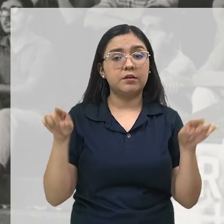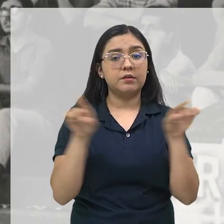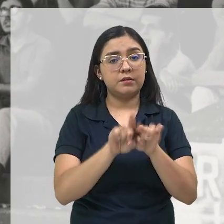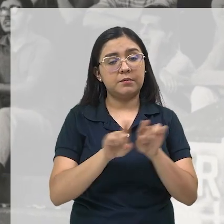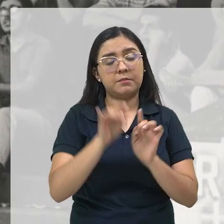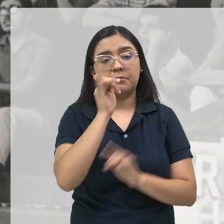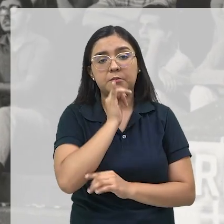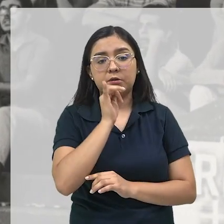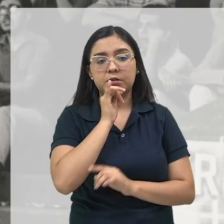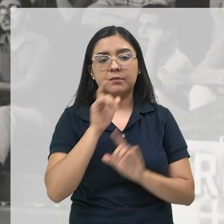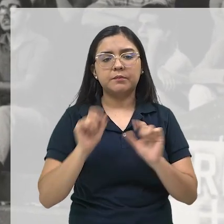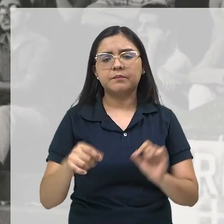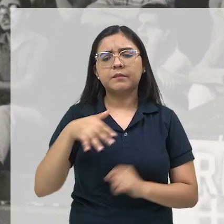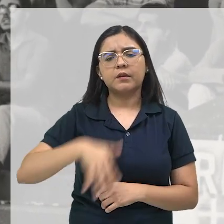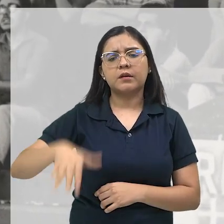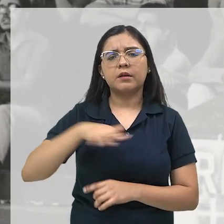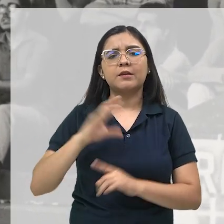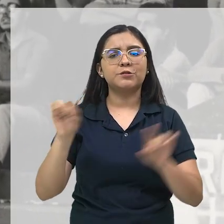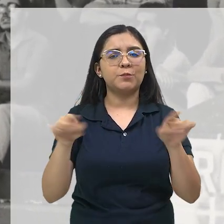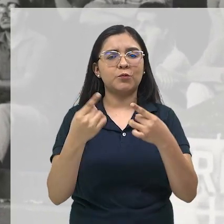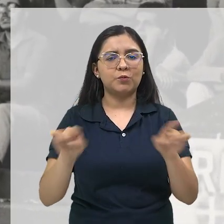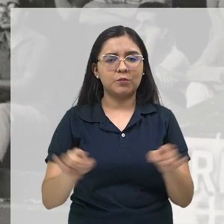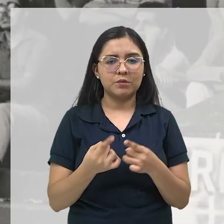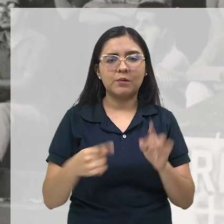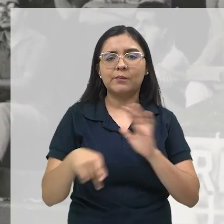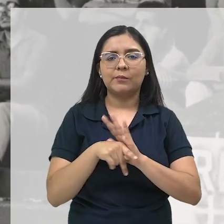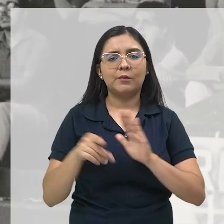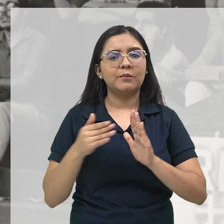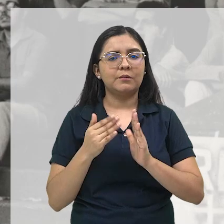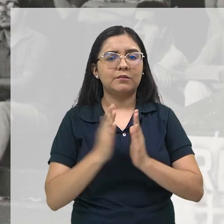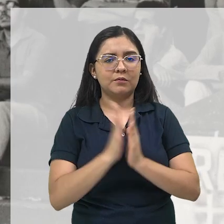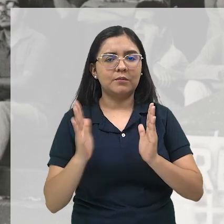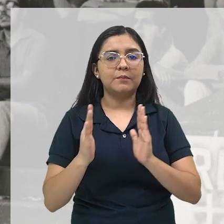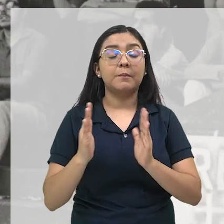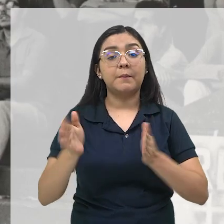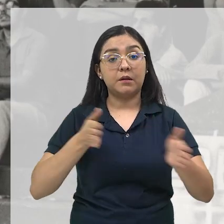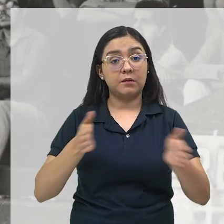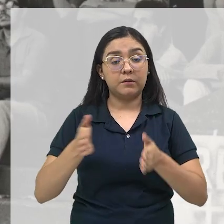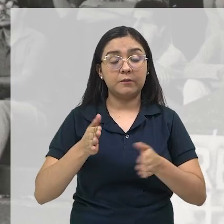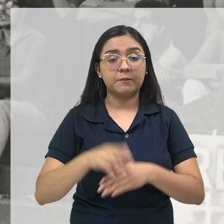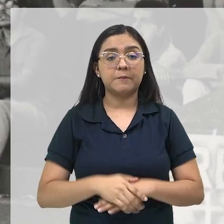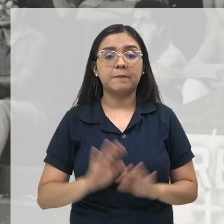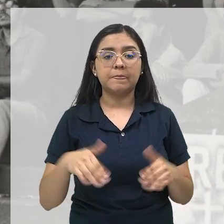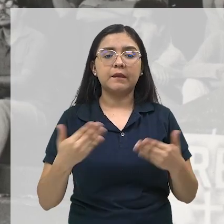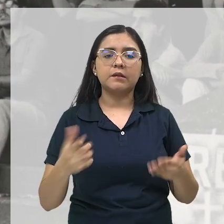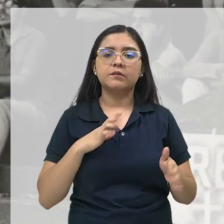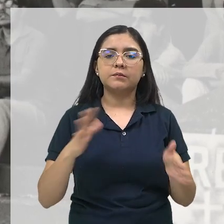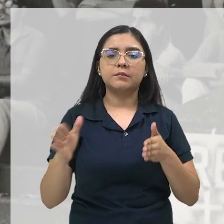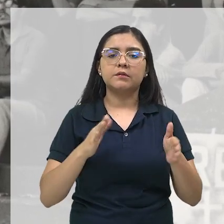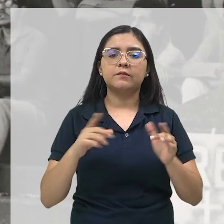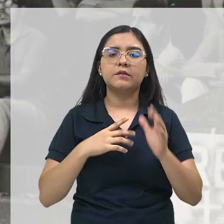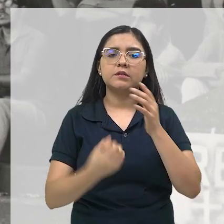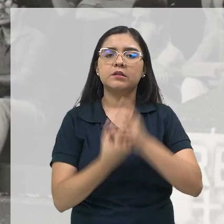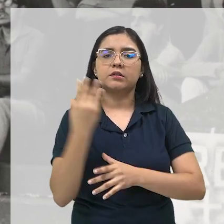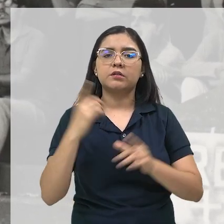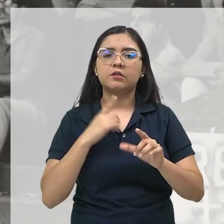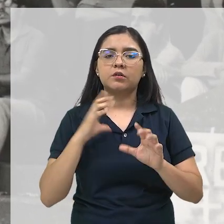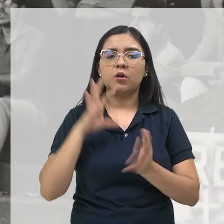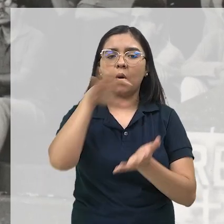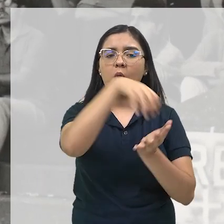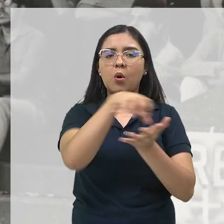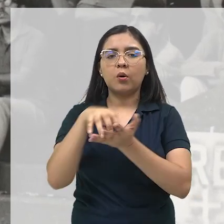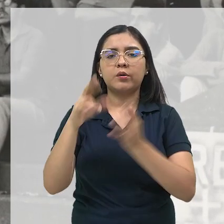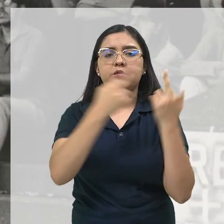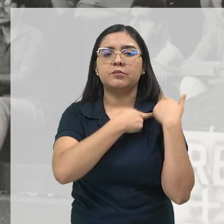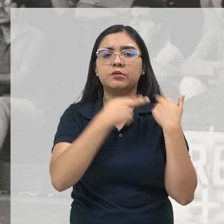como, por exemplo, na questão das músicas, ok? Então, nesse momento, serão criados órgãos